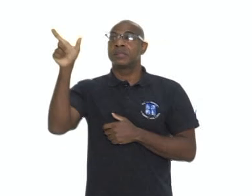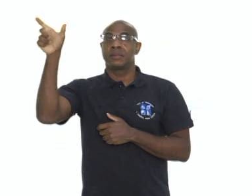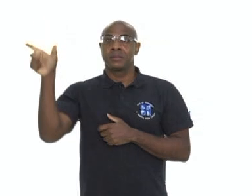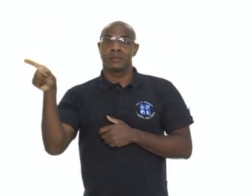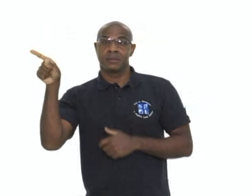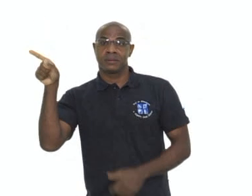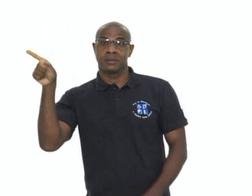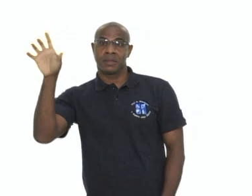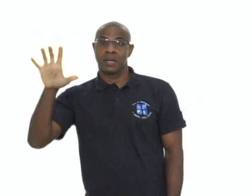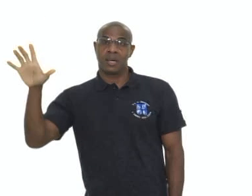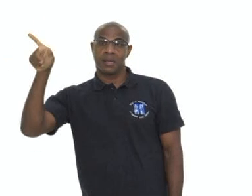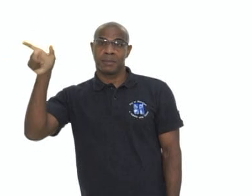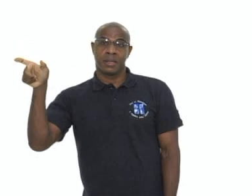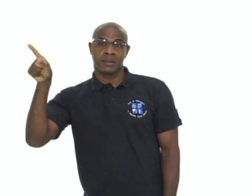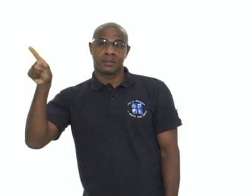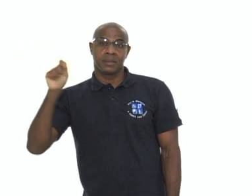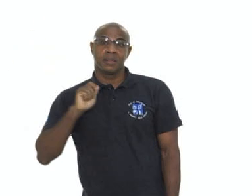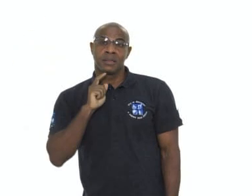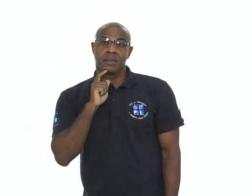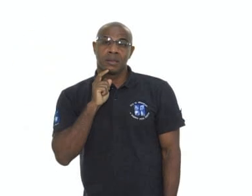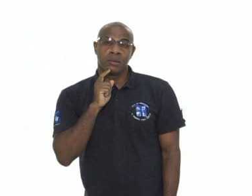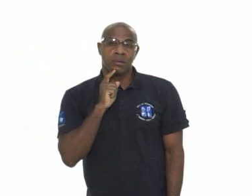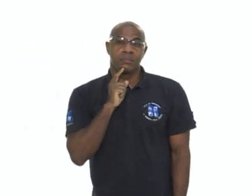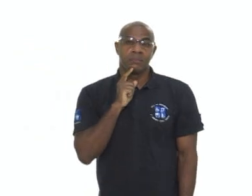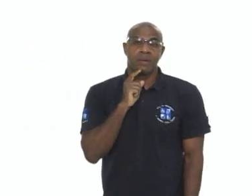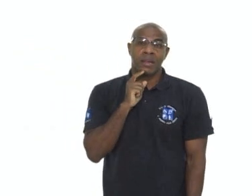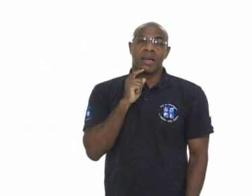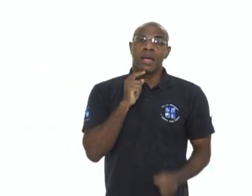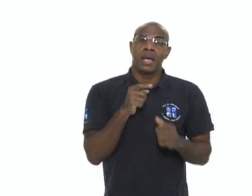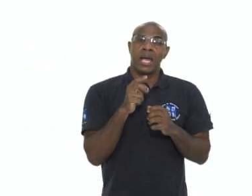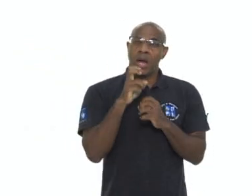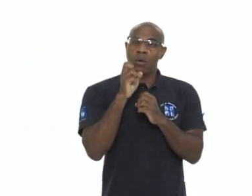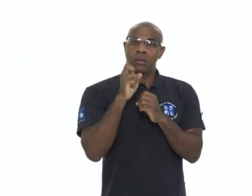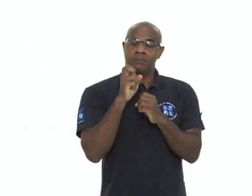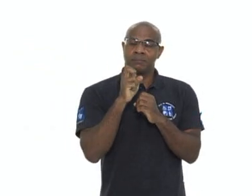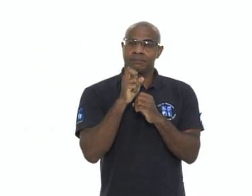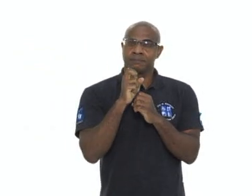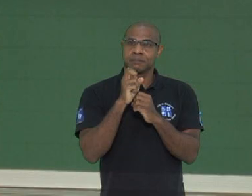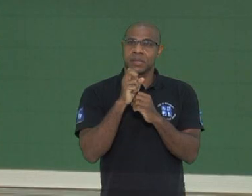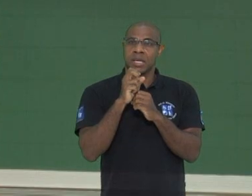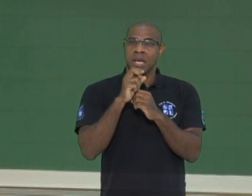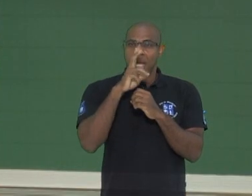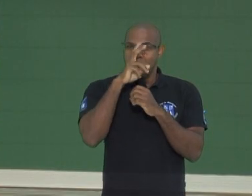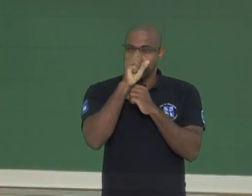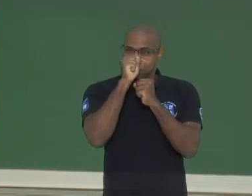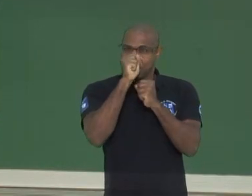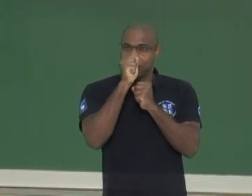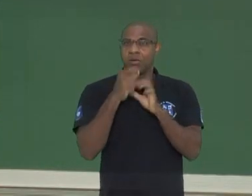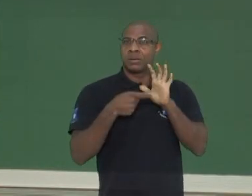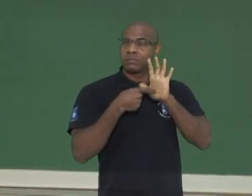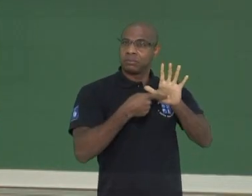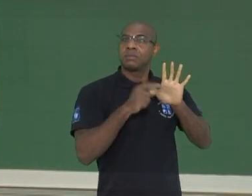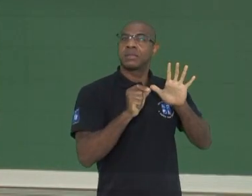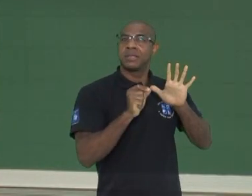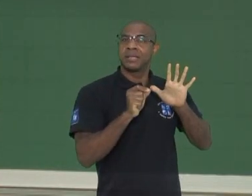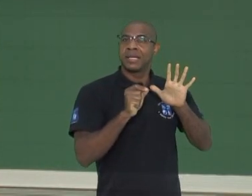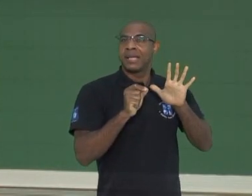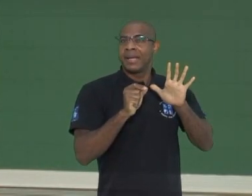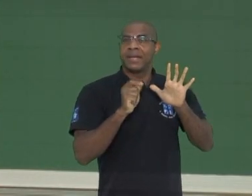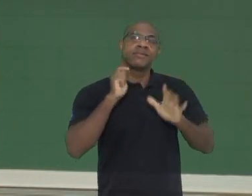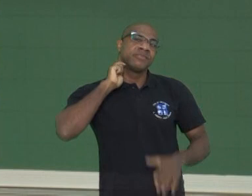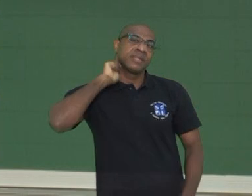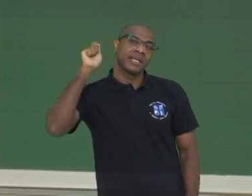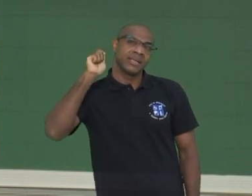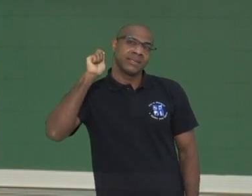reforço da ideia de Tiradentes ser comparado como um mártir, alguém que doa sua vida por uma causa, por